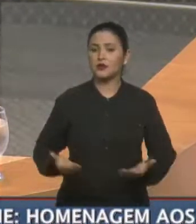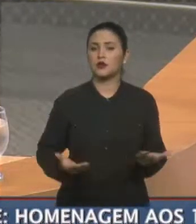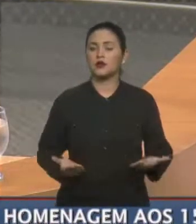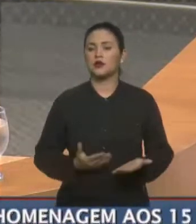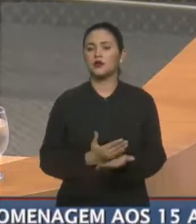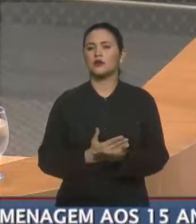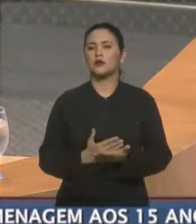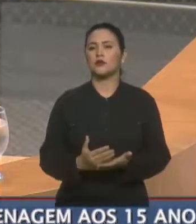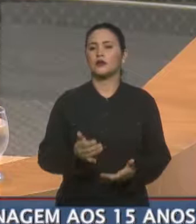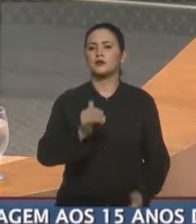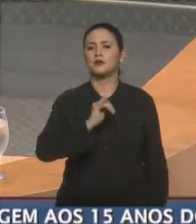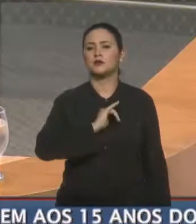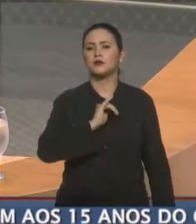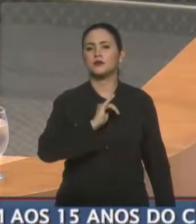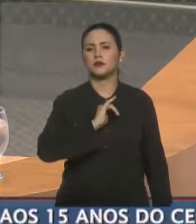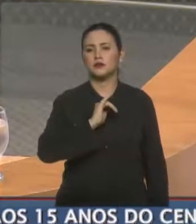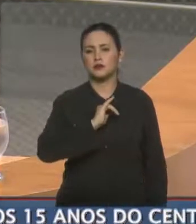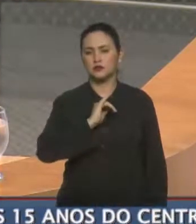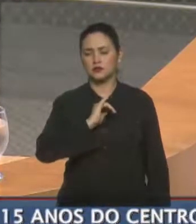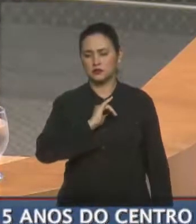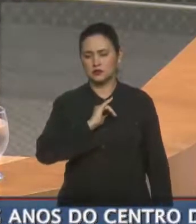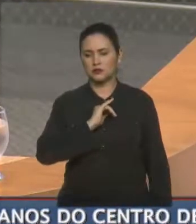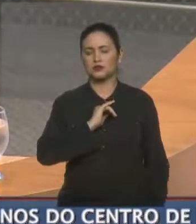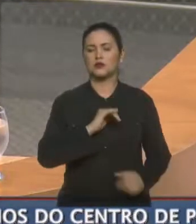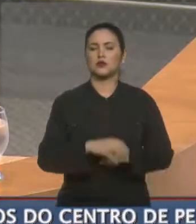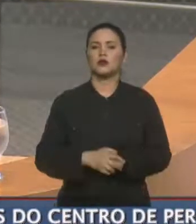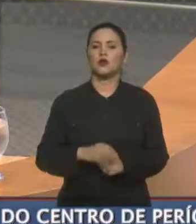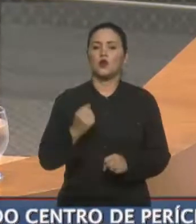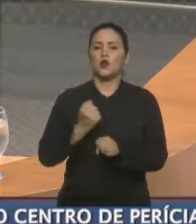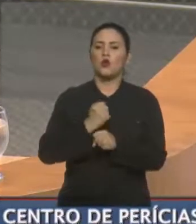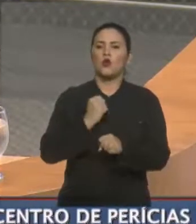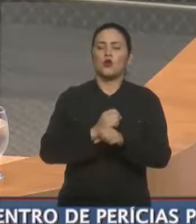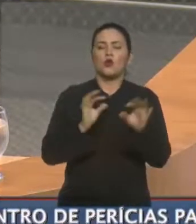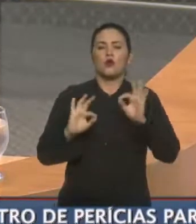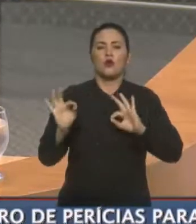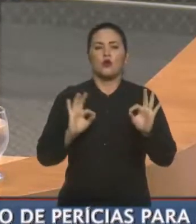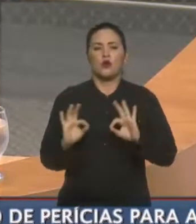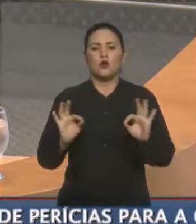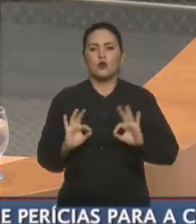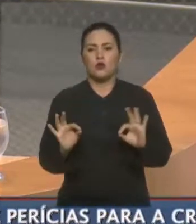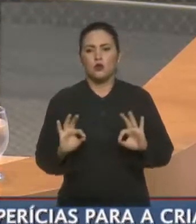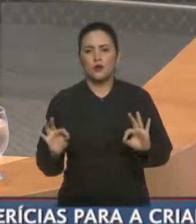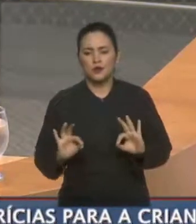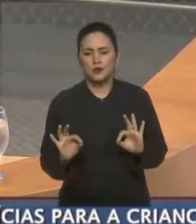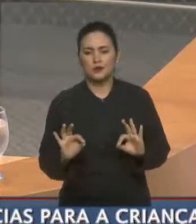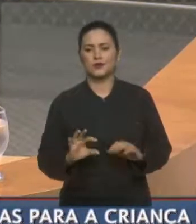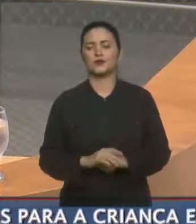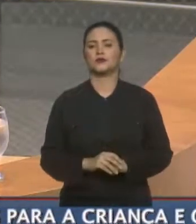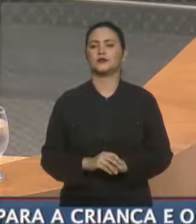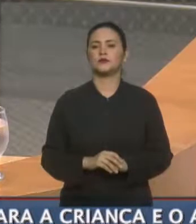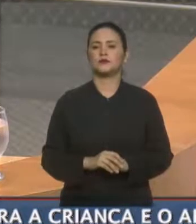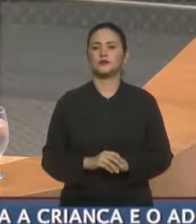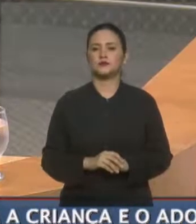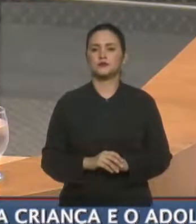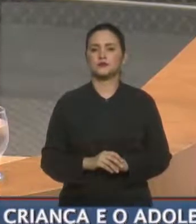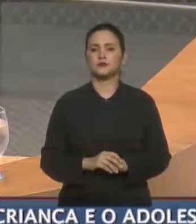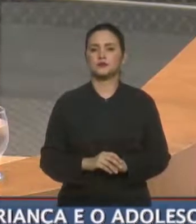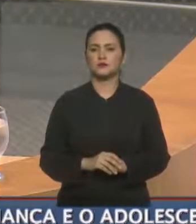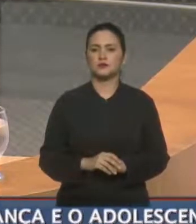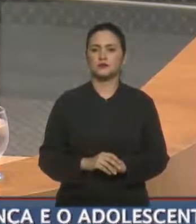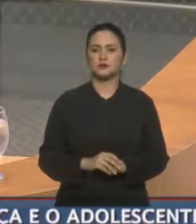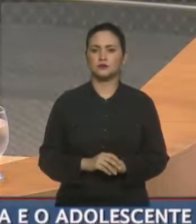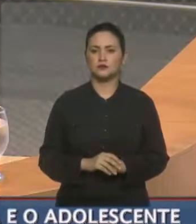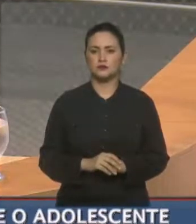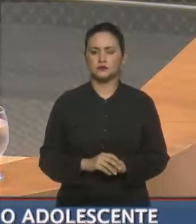em Imperatriz, uma ampliação e reforma da unidade de perícia daquela região, que atende toda a